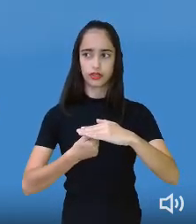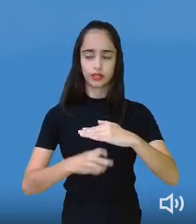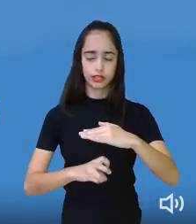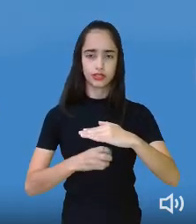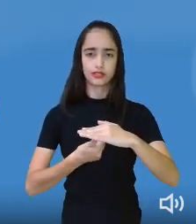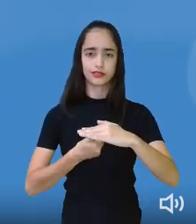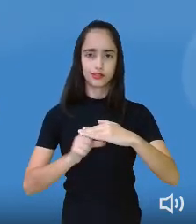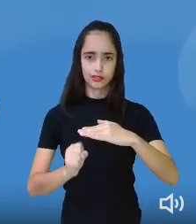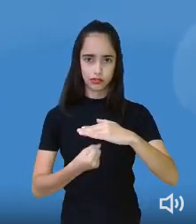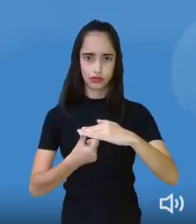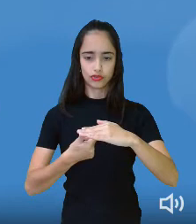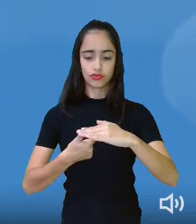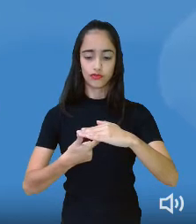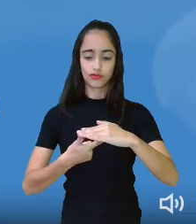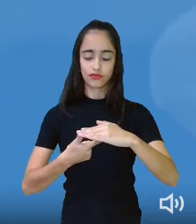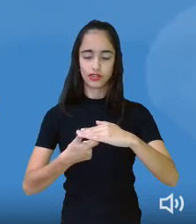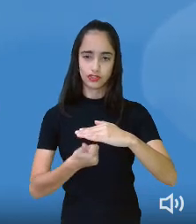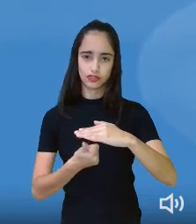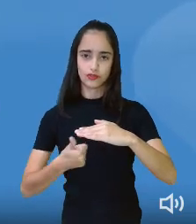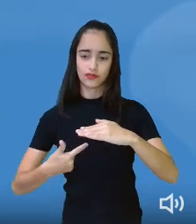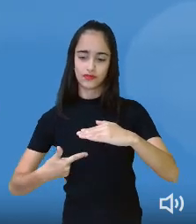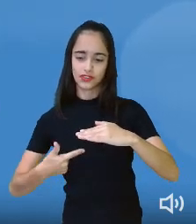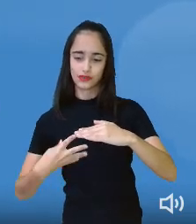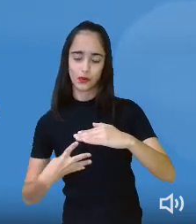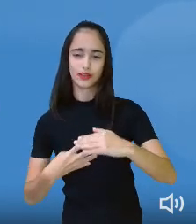15, 18, 21, 24.